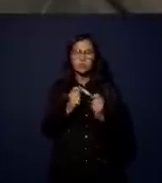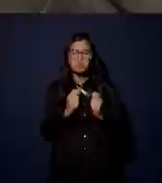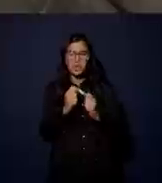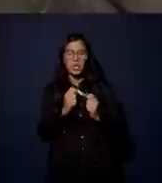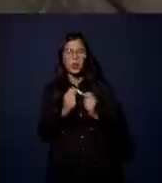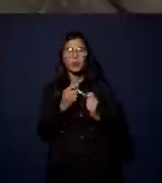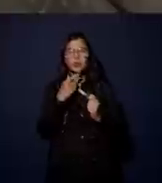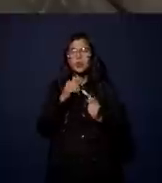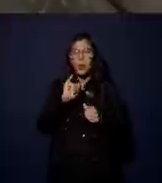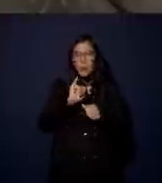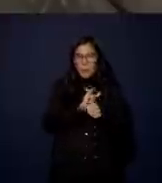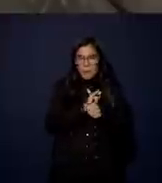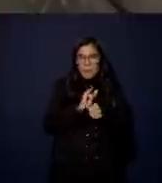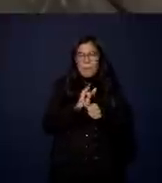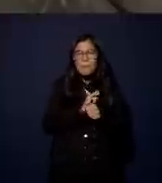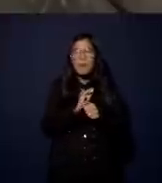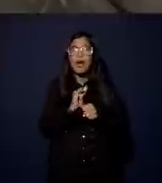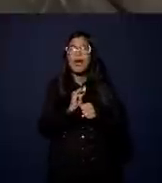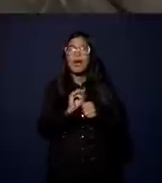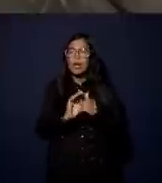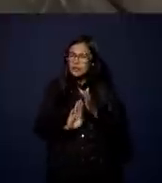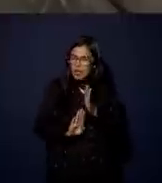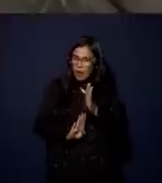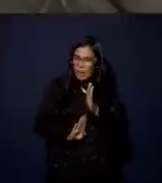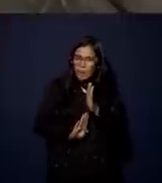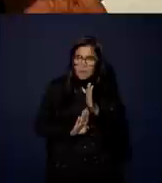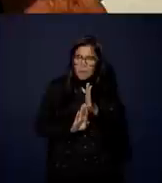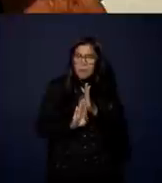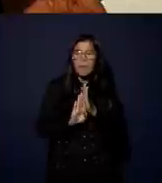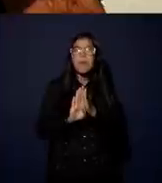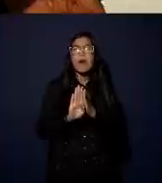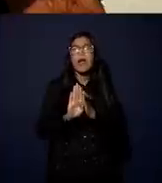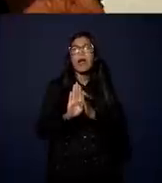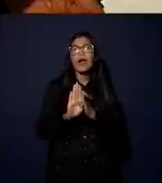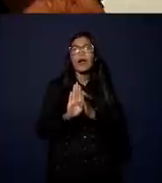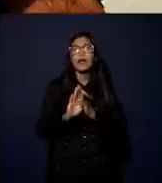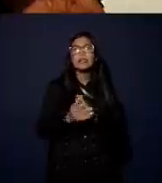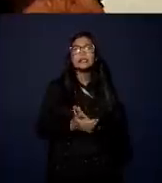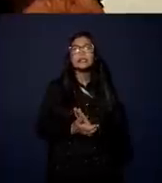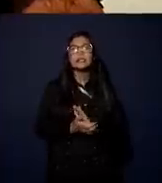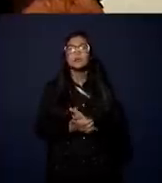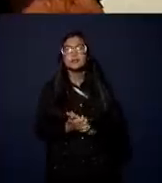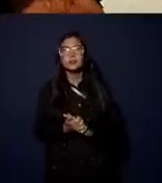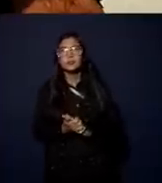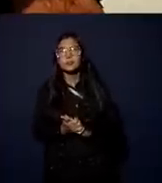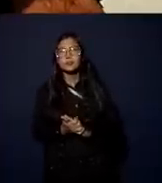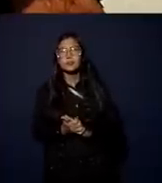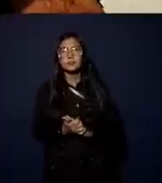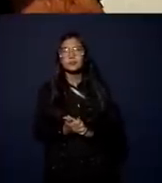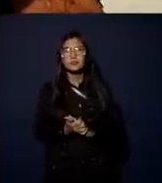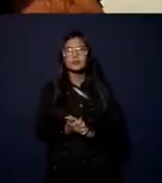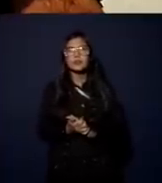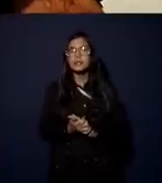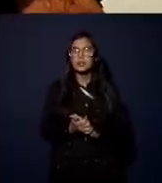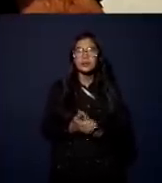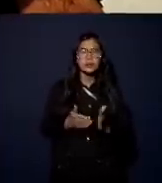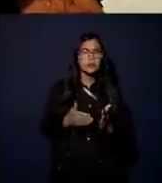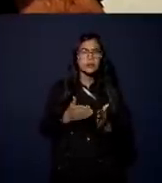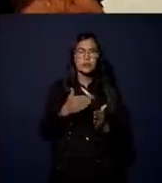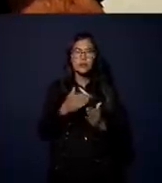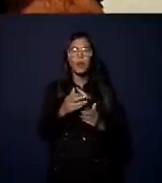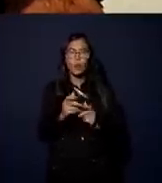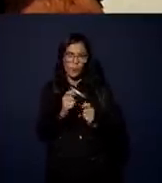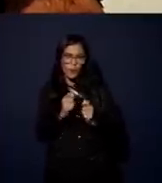muito estratégico com potencial de crescimento e de contribuição direta para